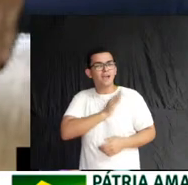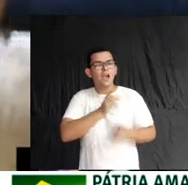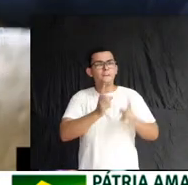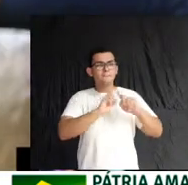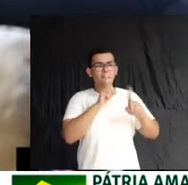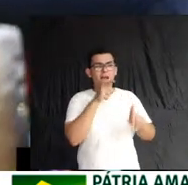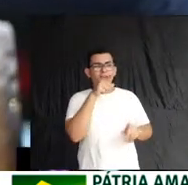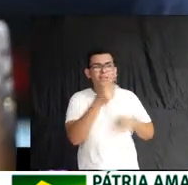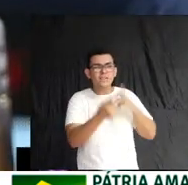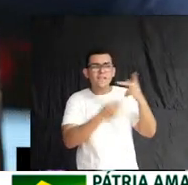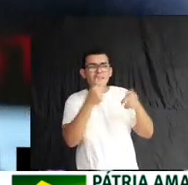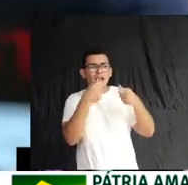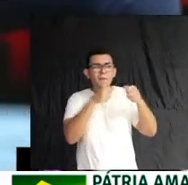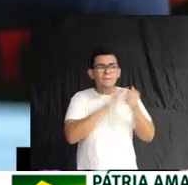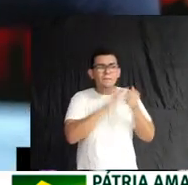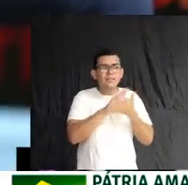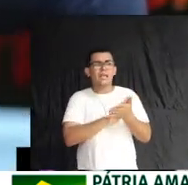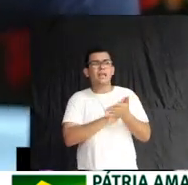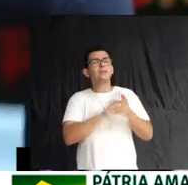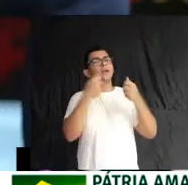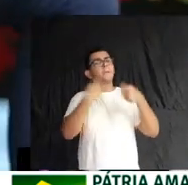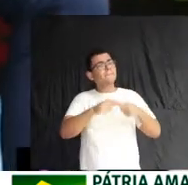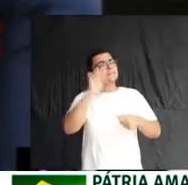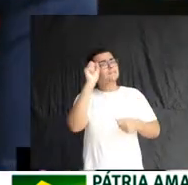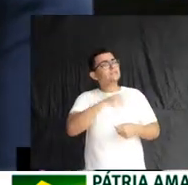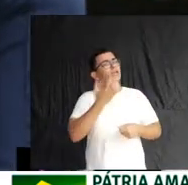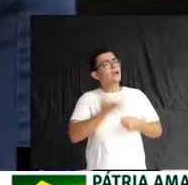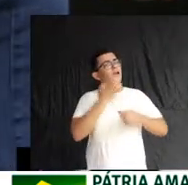Não diga, não precisa.